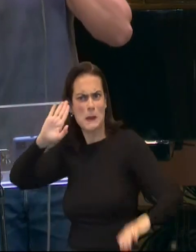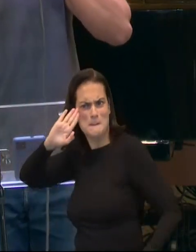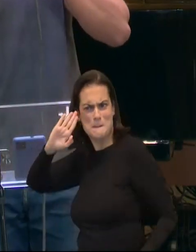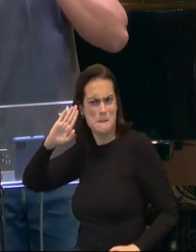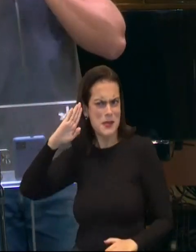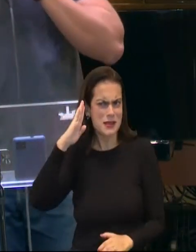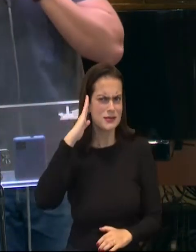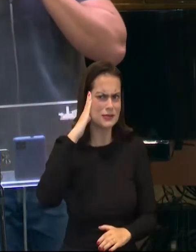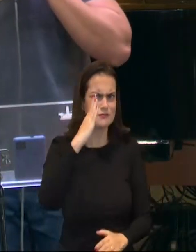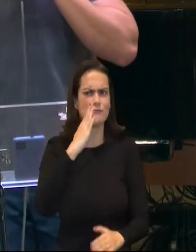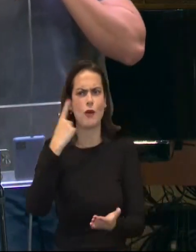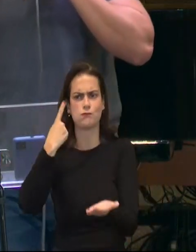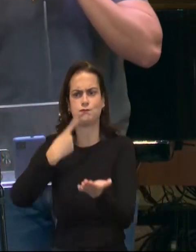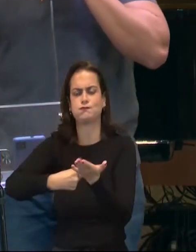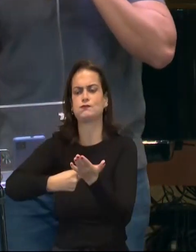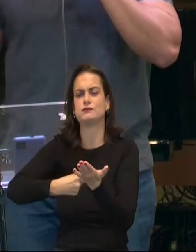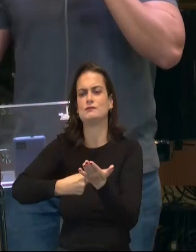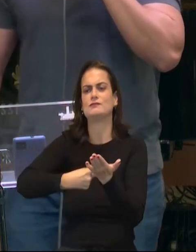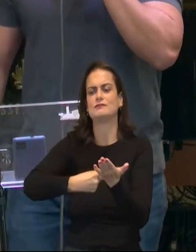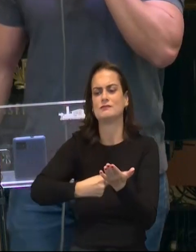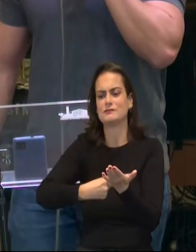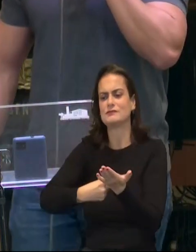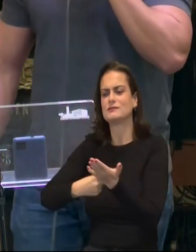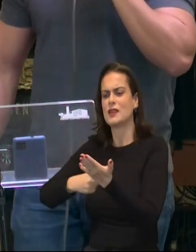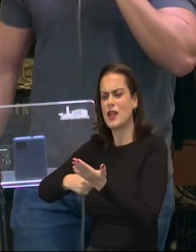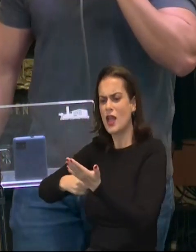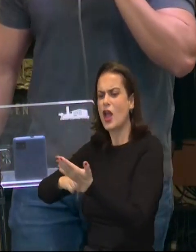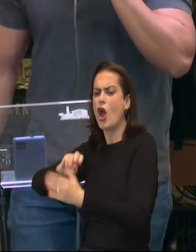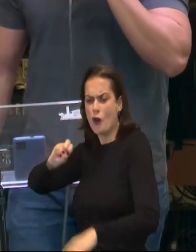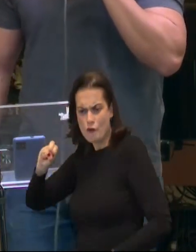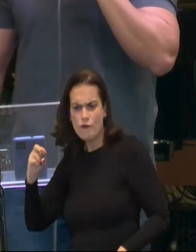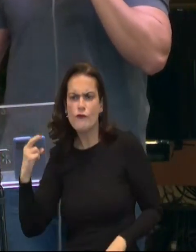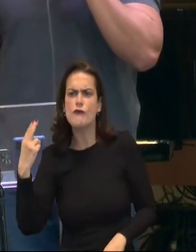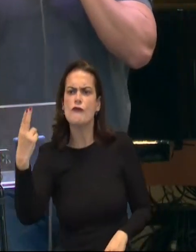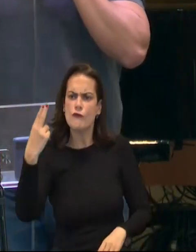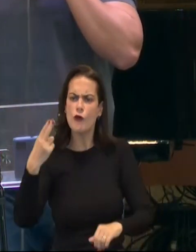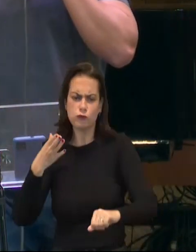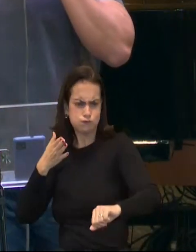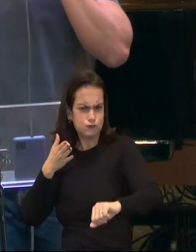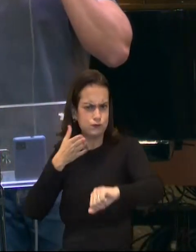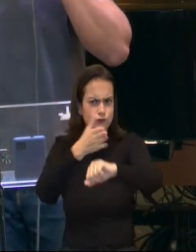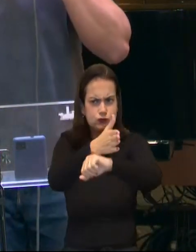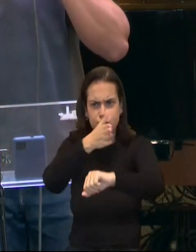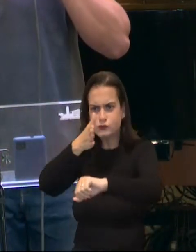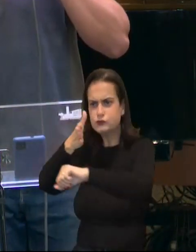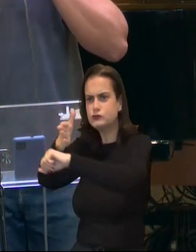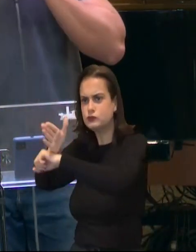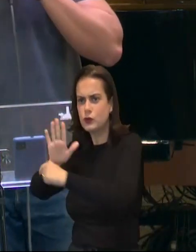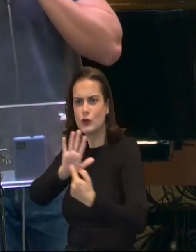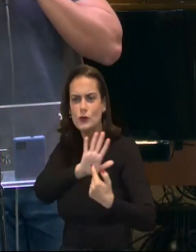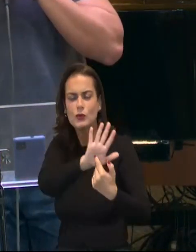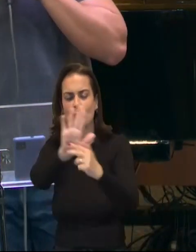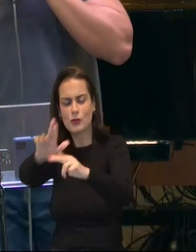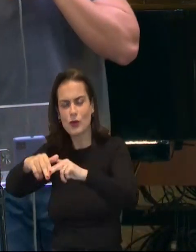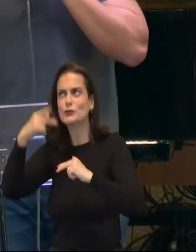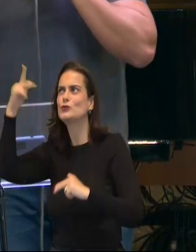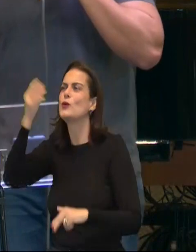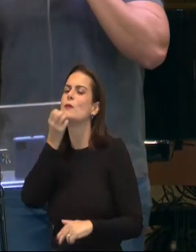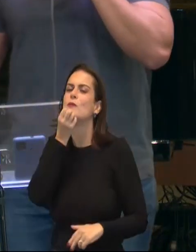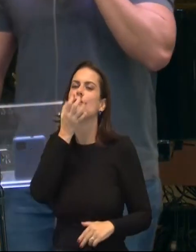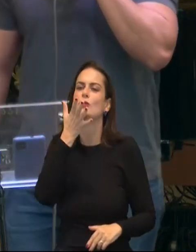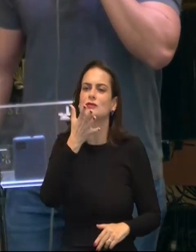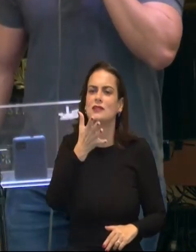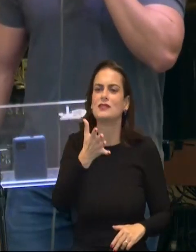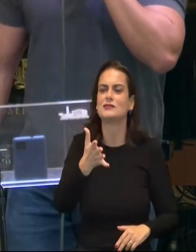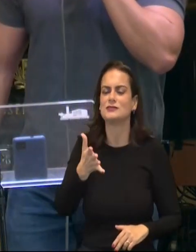é prioridade. Vou romper barreiras, levar tua bondade,